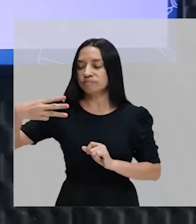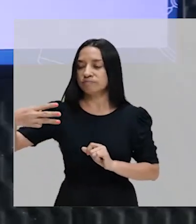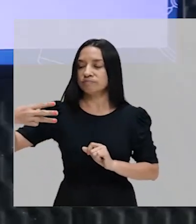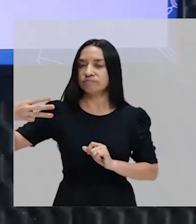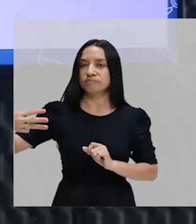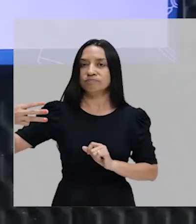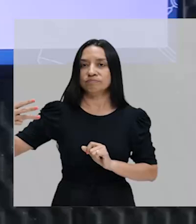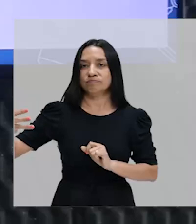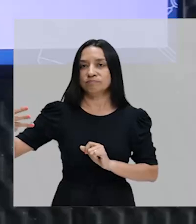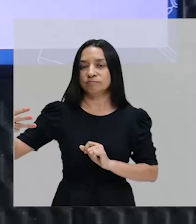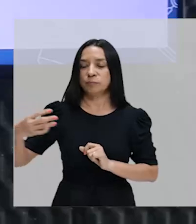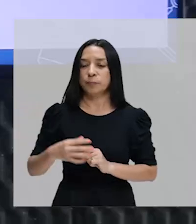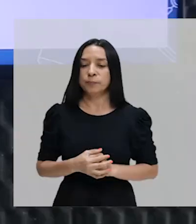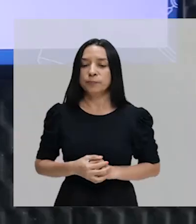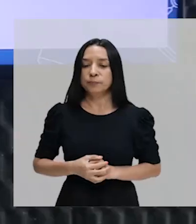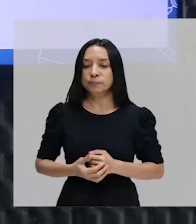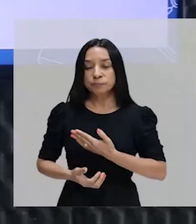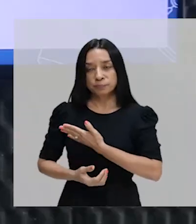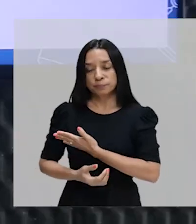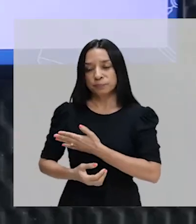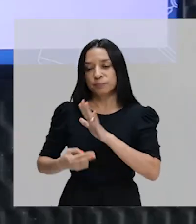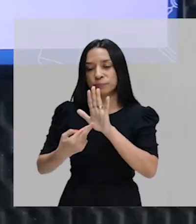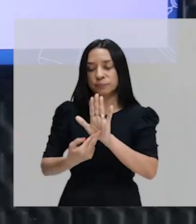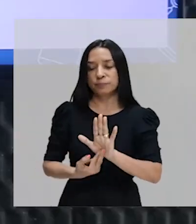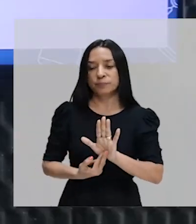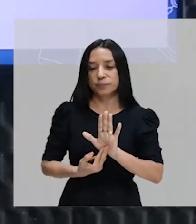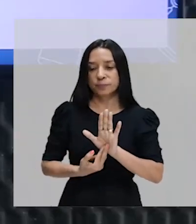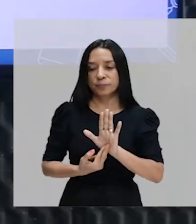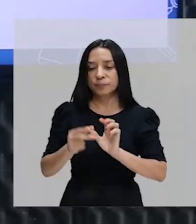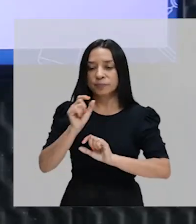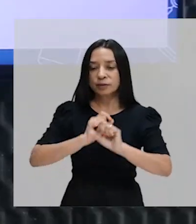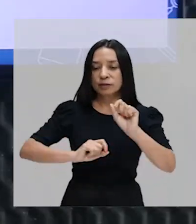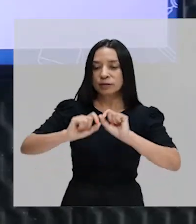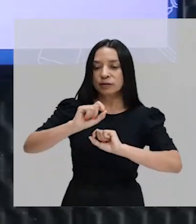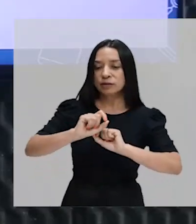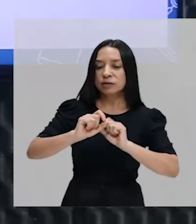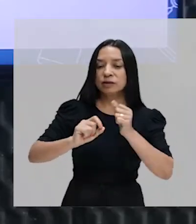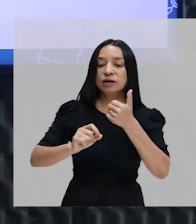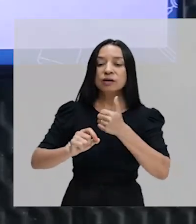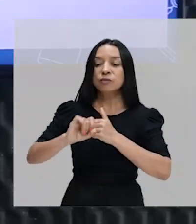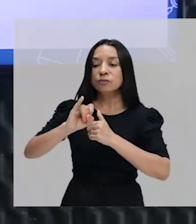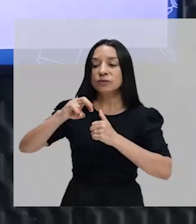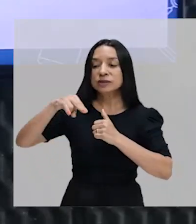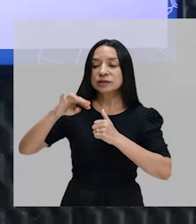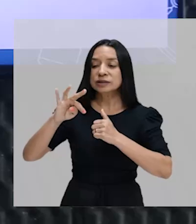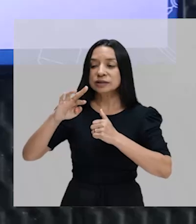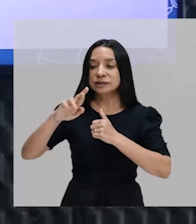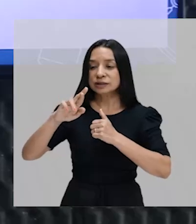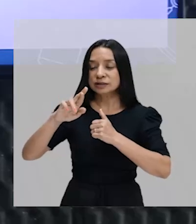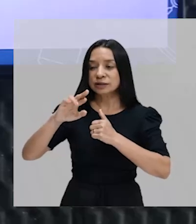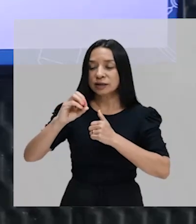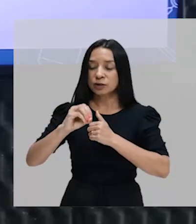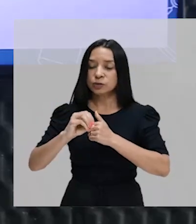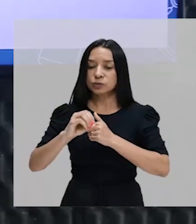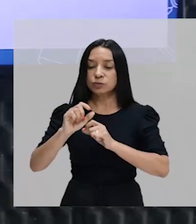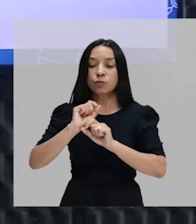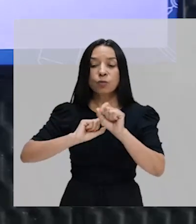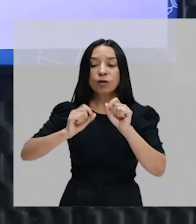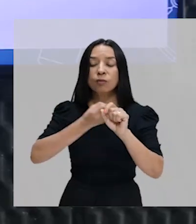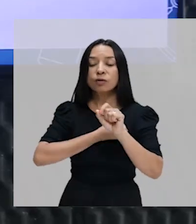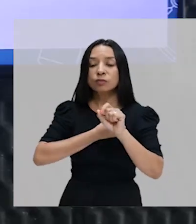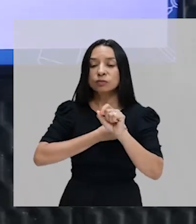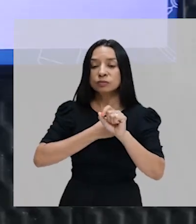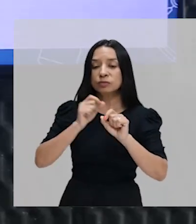1,333 e assim sucessivamente. Nessa representação aqui, quem é a parte inteira? Ou seja, qual é o algarismo